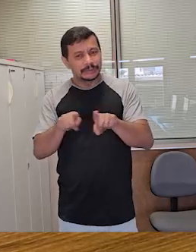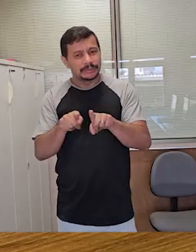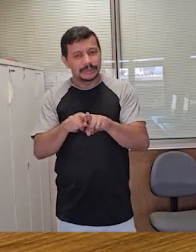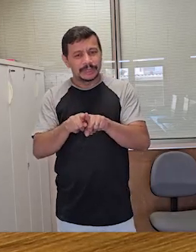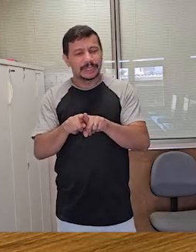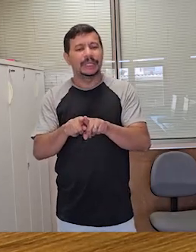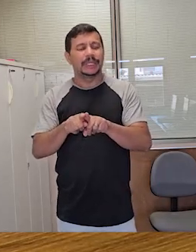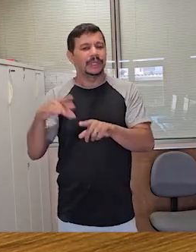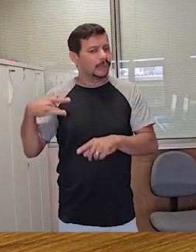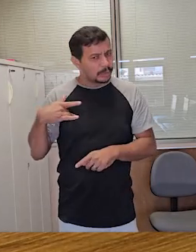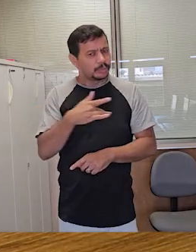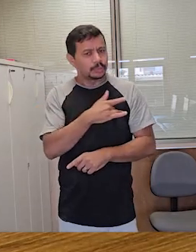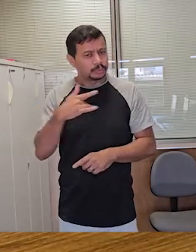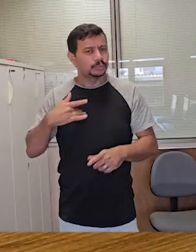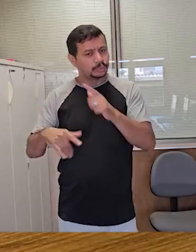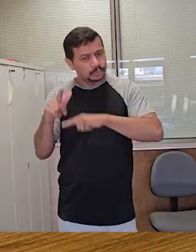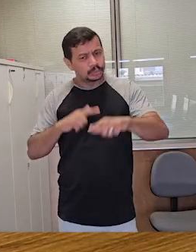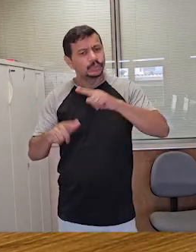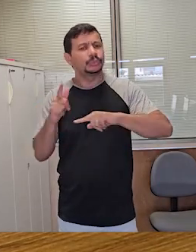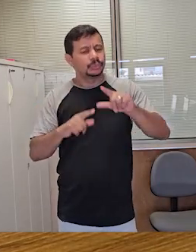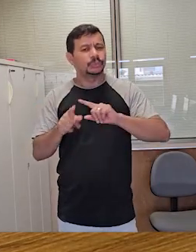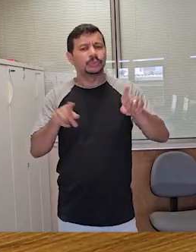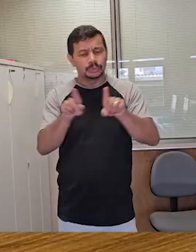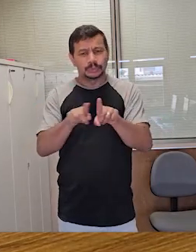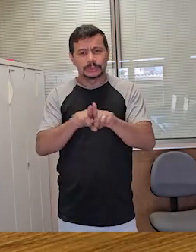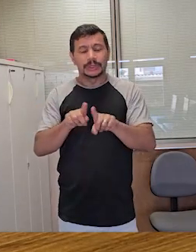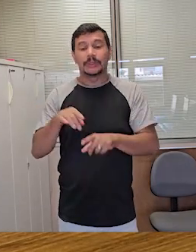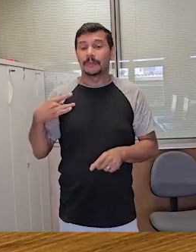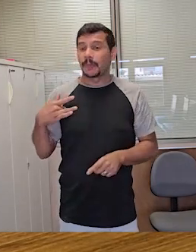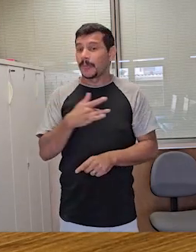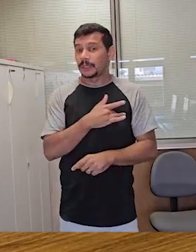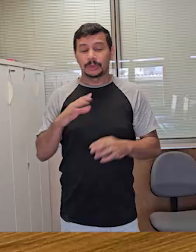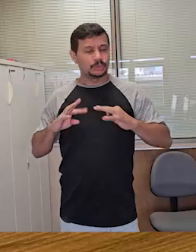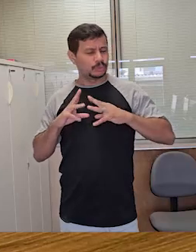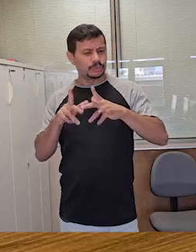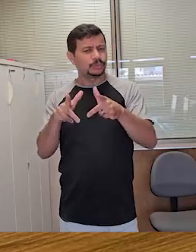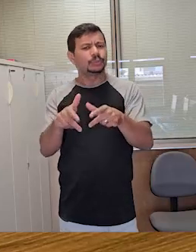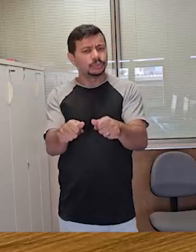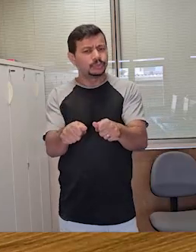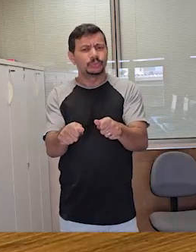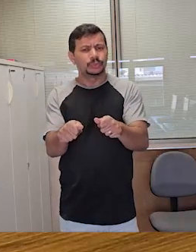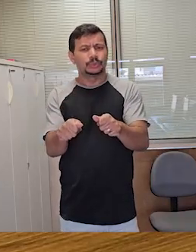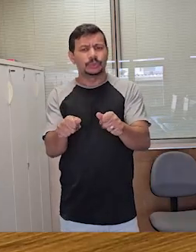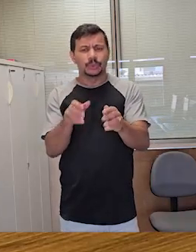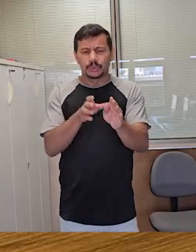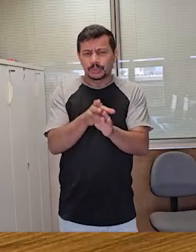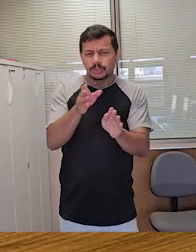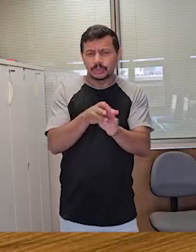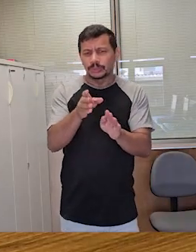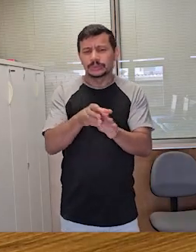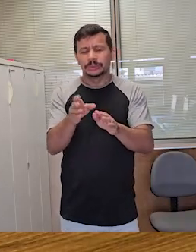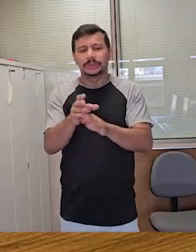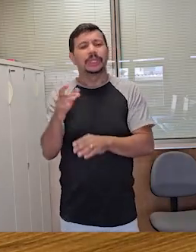área de saúde do trabalhador e também na saúde como um todo, né? Nos conselhos de